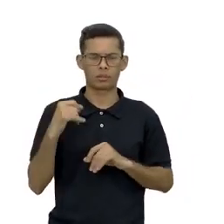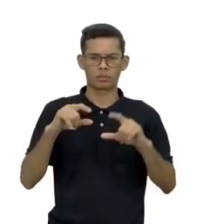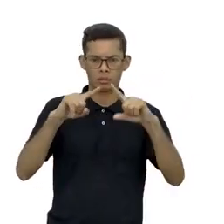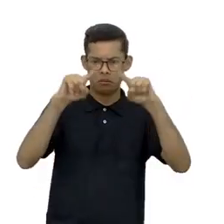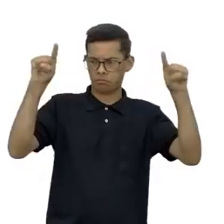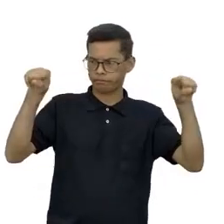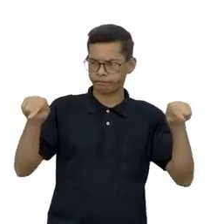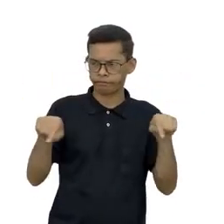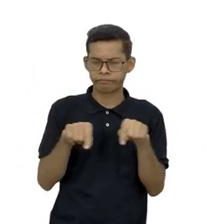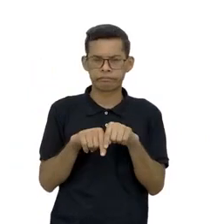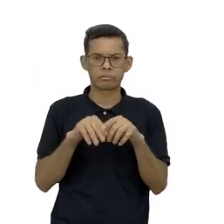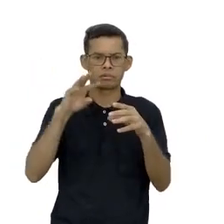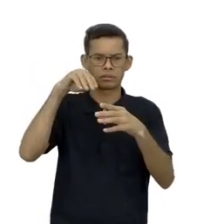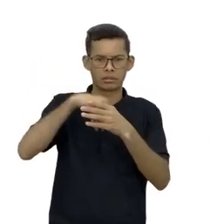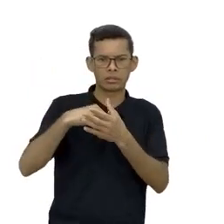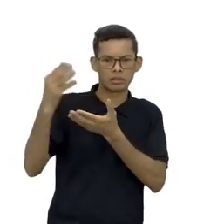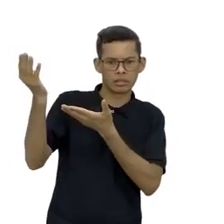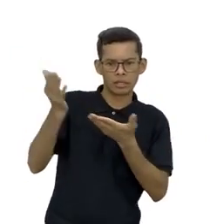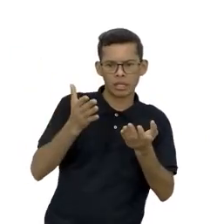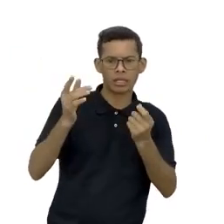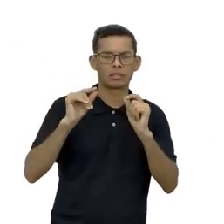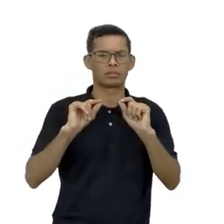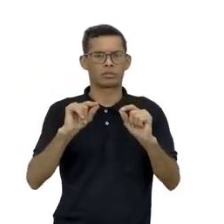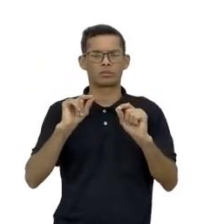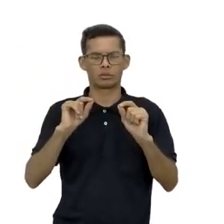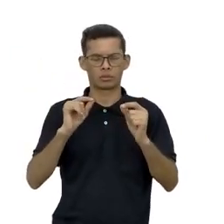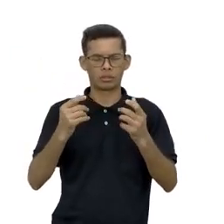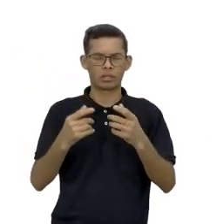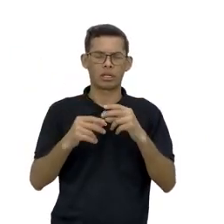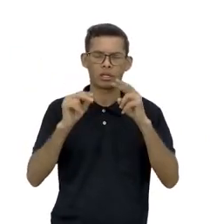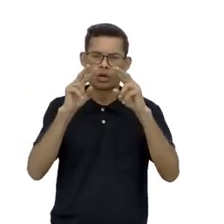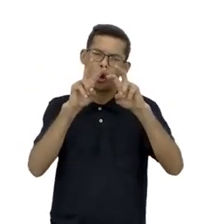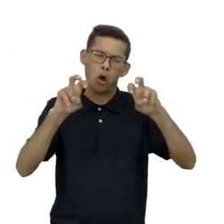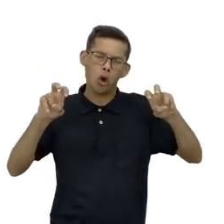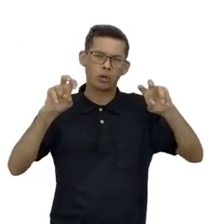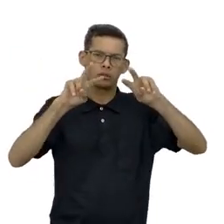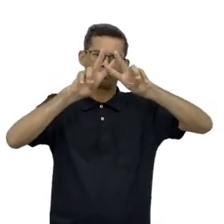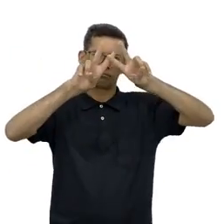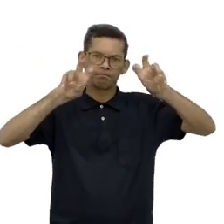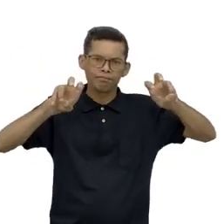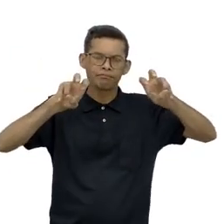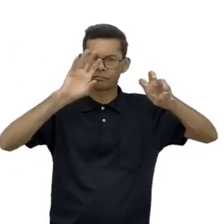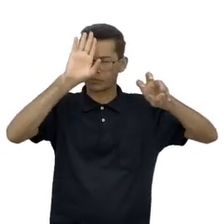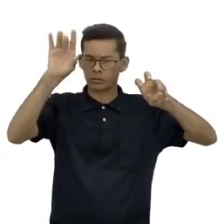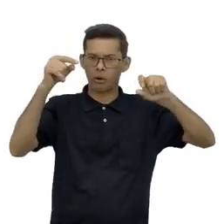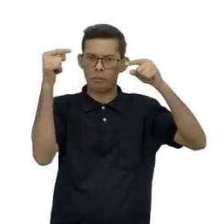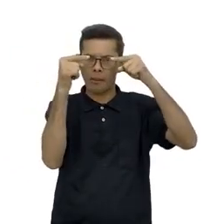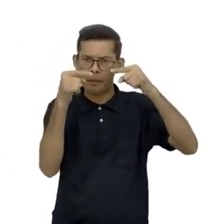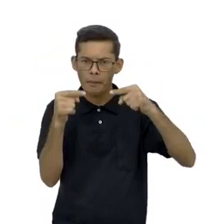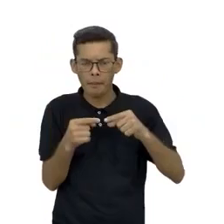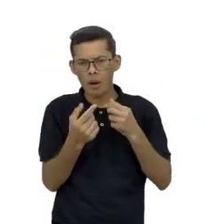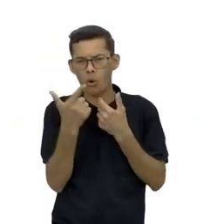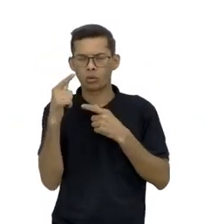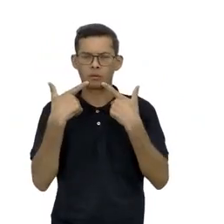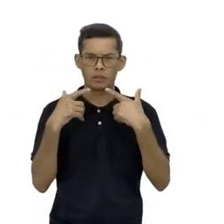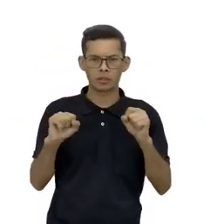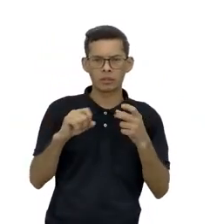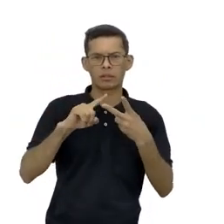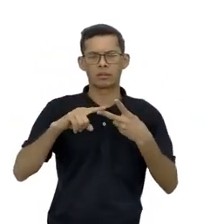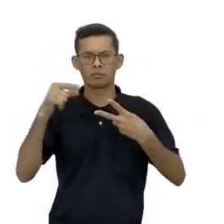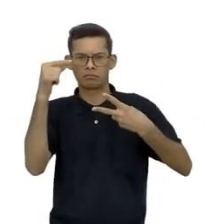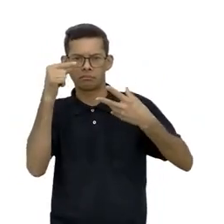faz, ou melhor, traz critérios ligados ao tema, à estrutura, aos recursos linguísticos, aos